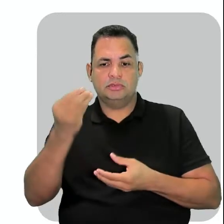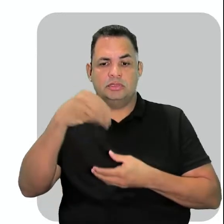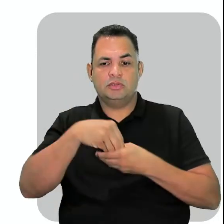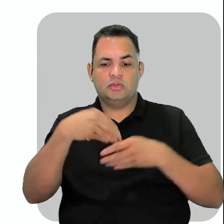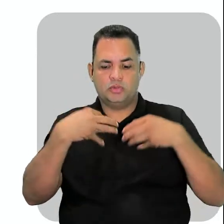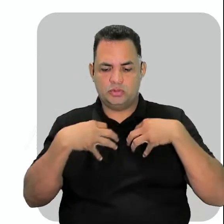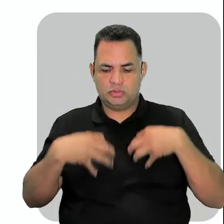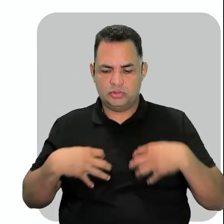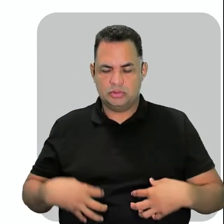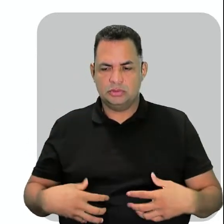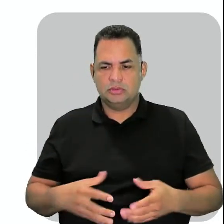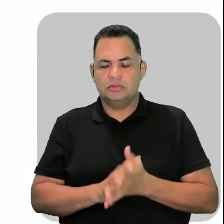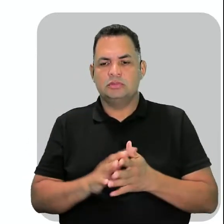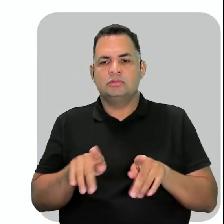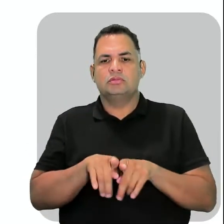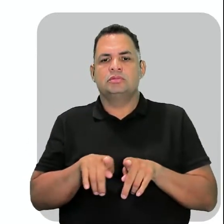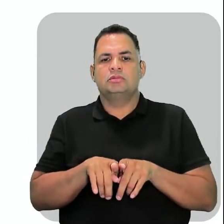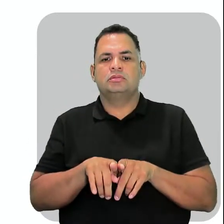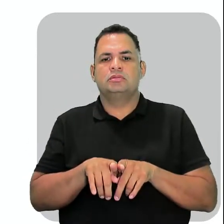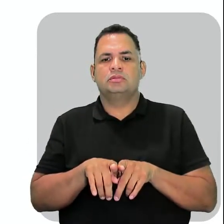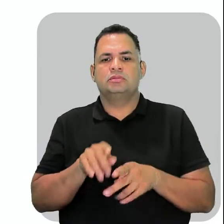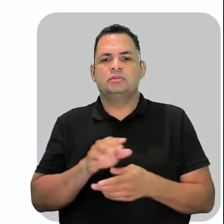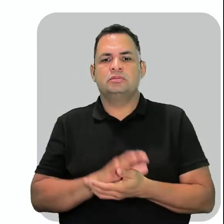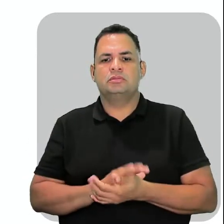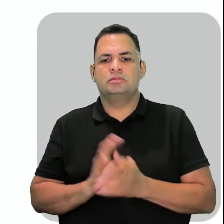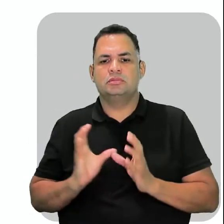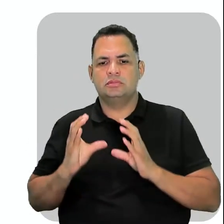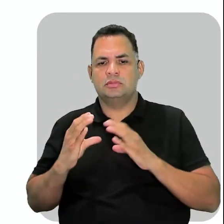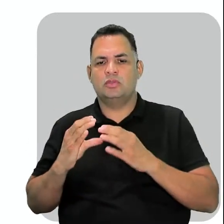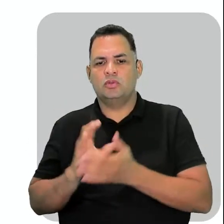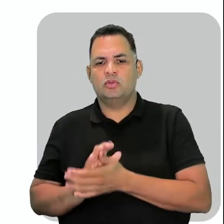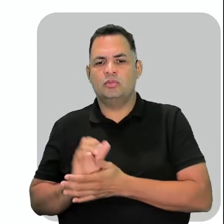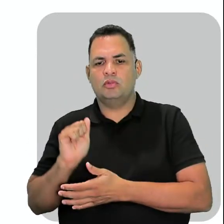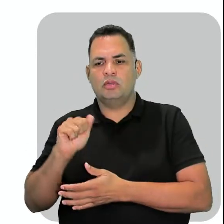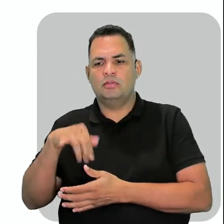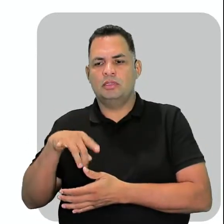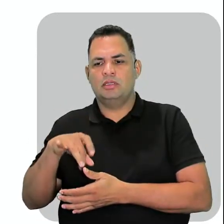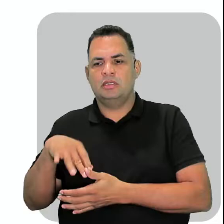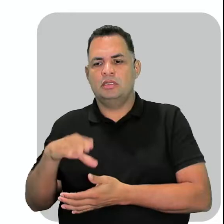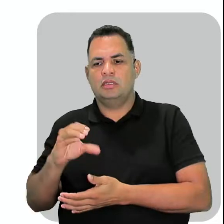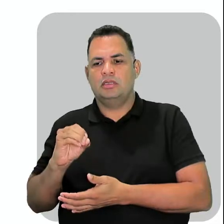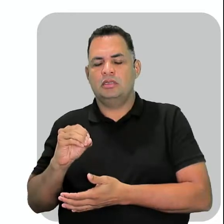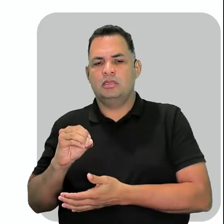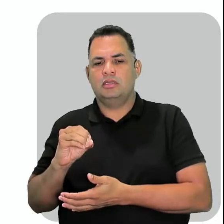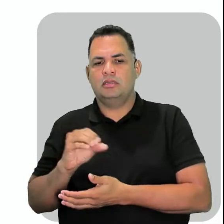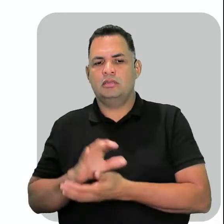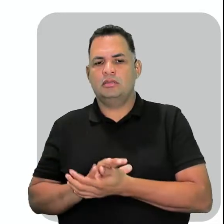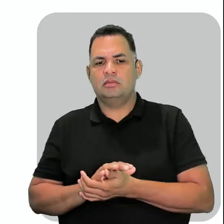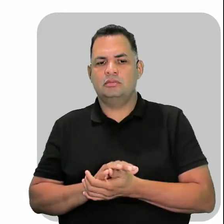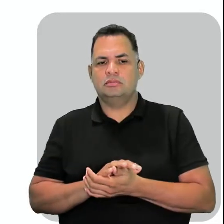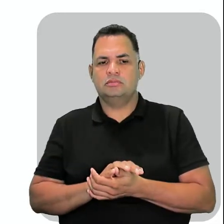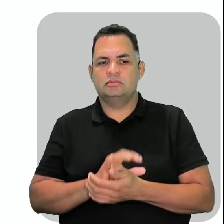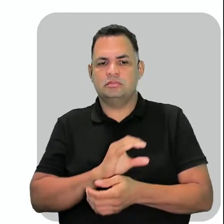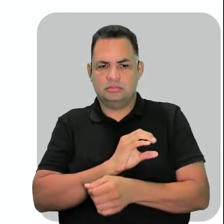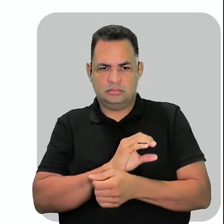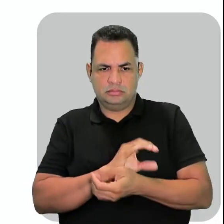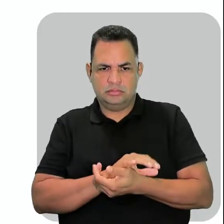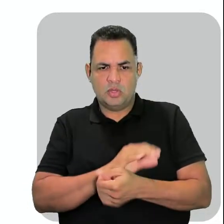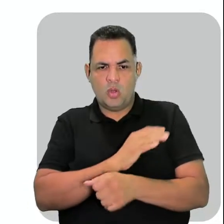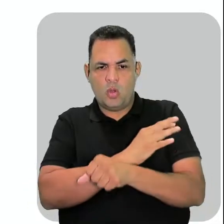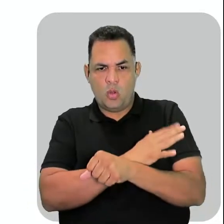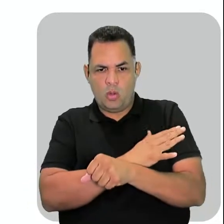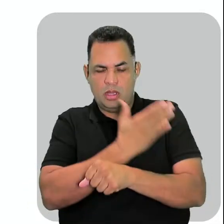organismo. E, novamente, nós temos aqui o grupo amino, o ácido carboxílico